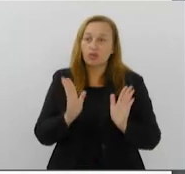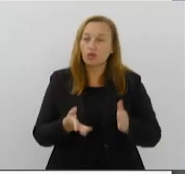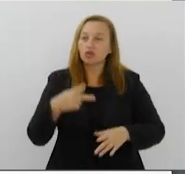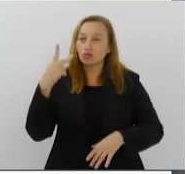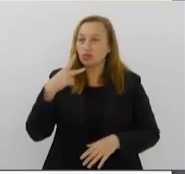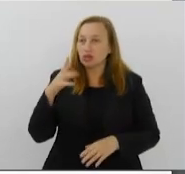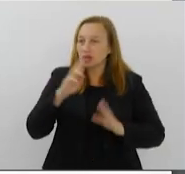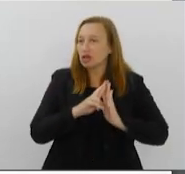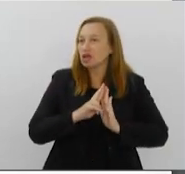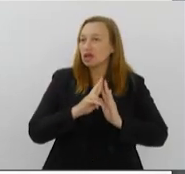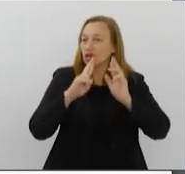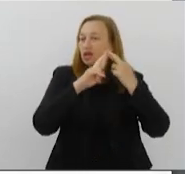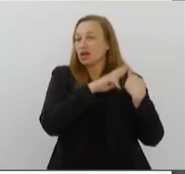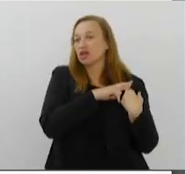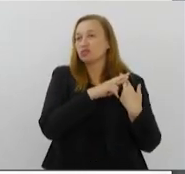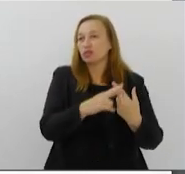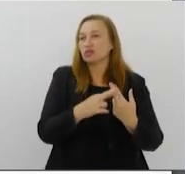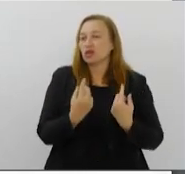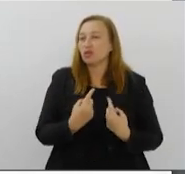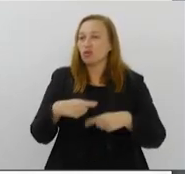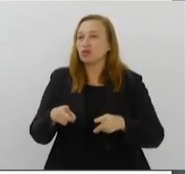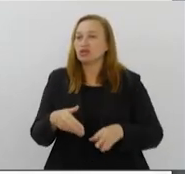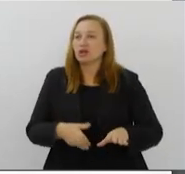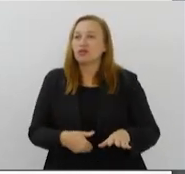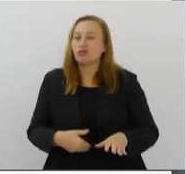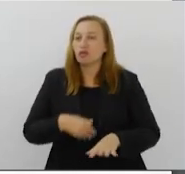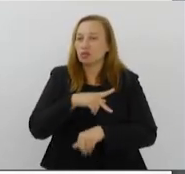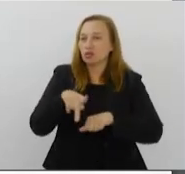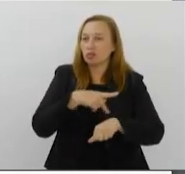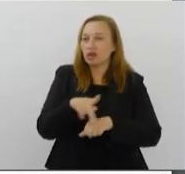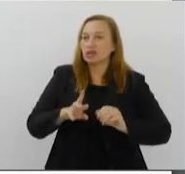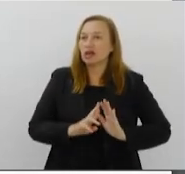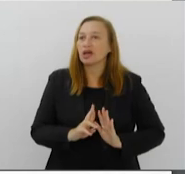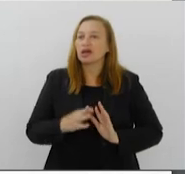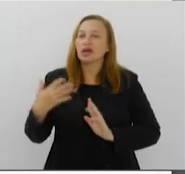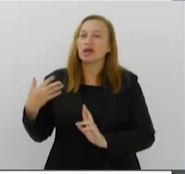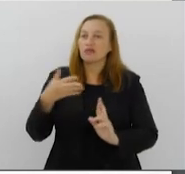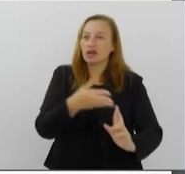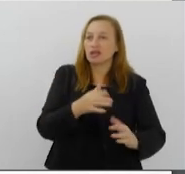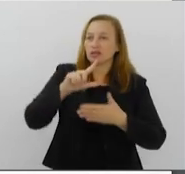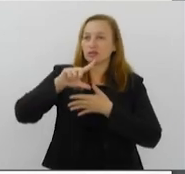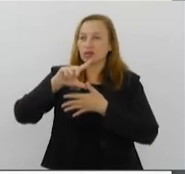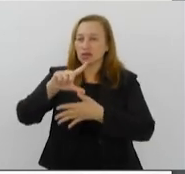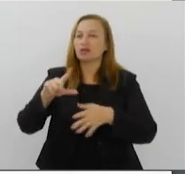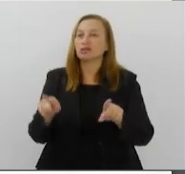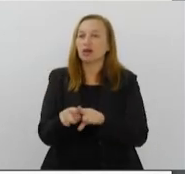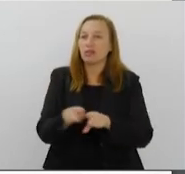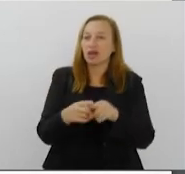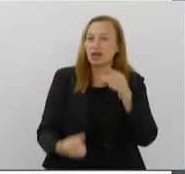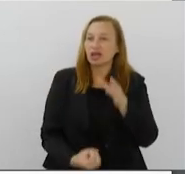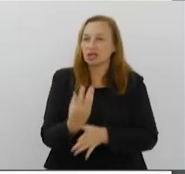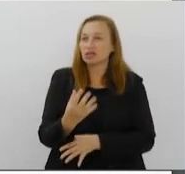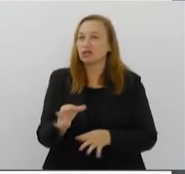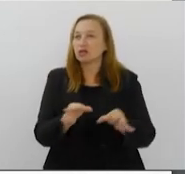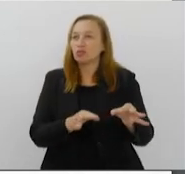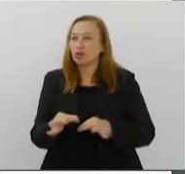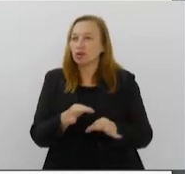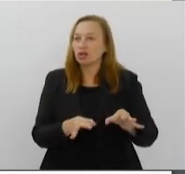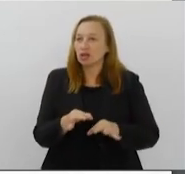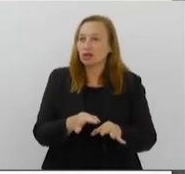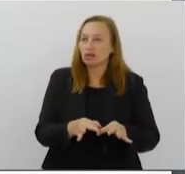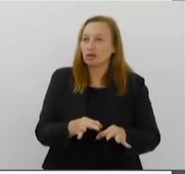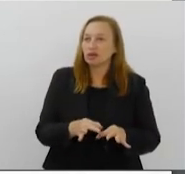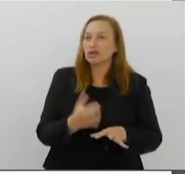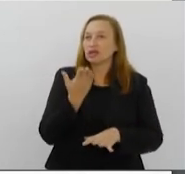políticas responsáveis por combater a fome no nosso país e é referência na América Latina. Tivemos a criação do Programa de Aquisição de Alimentos, o